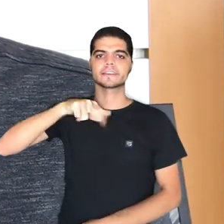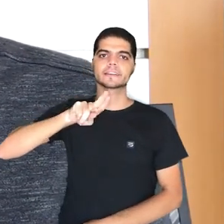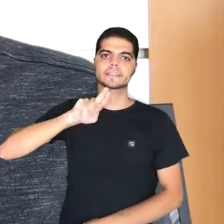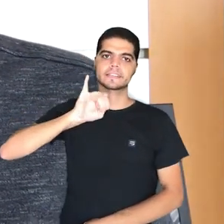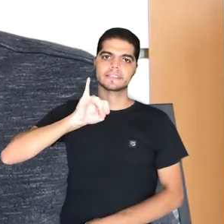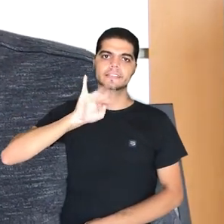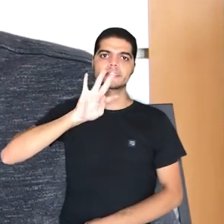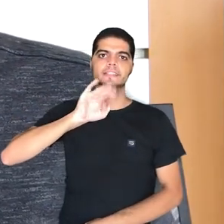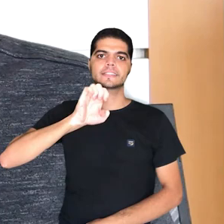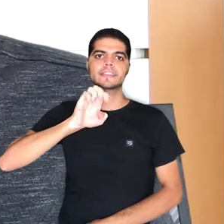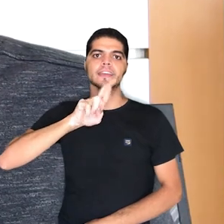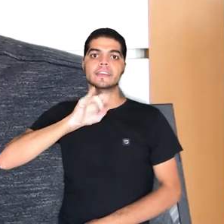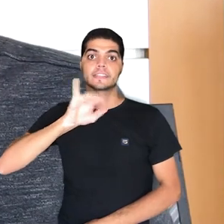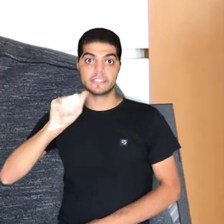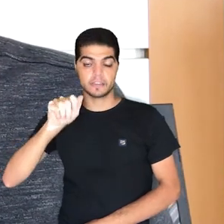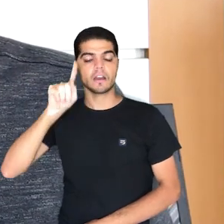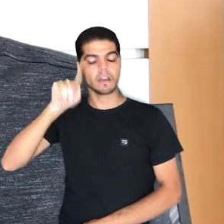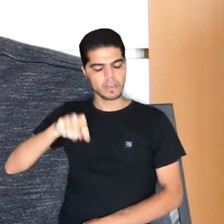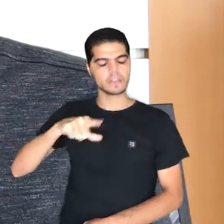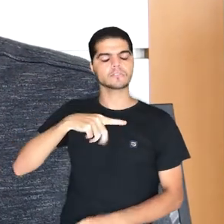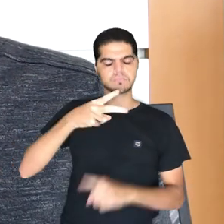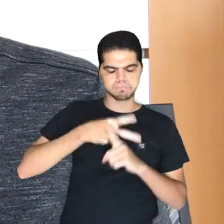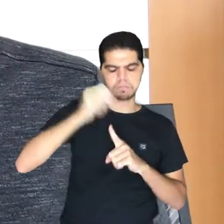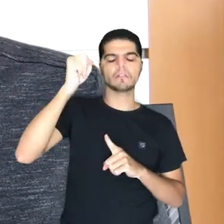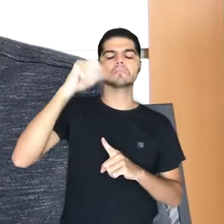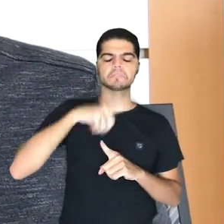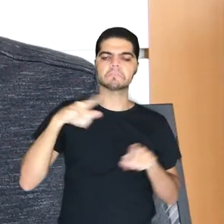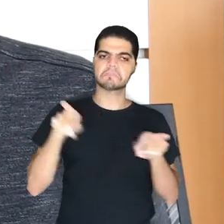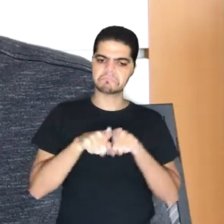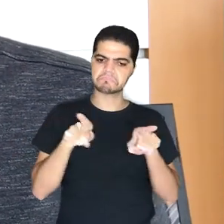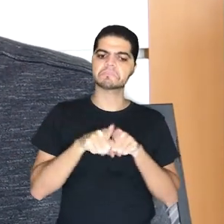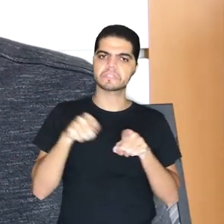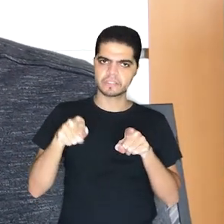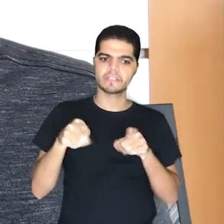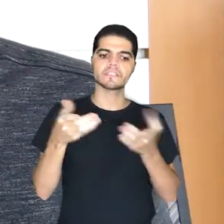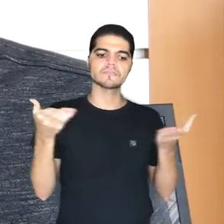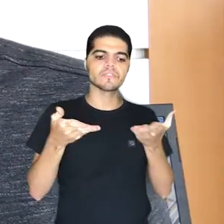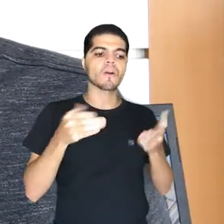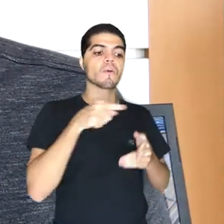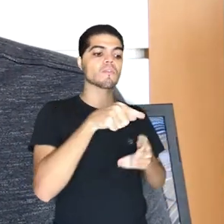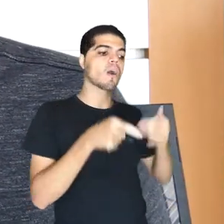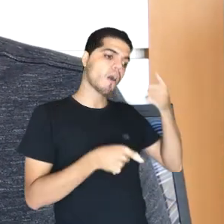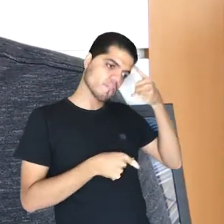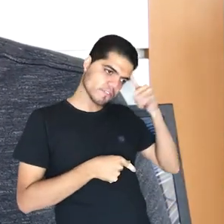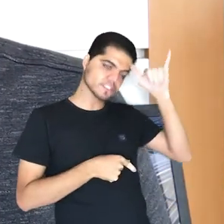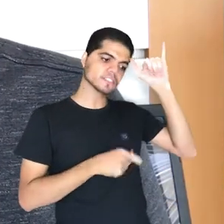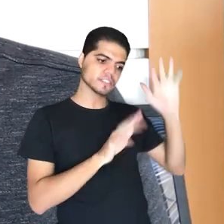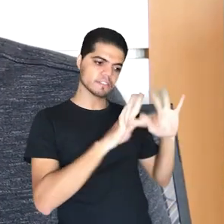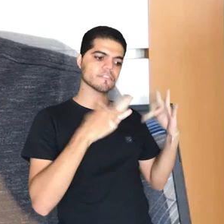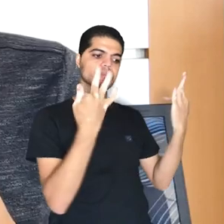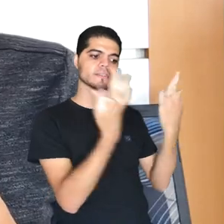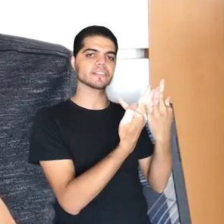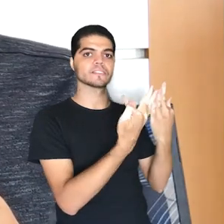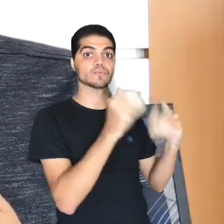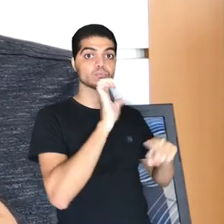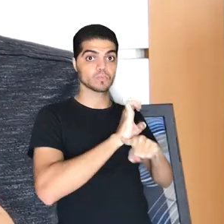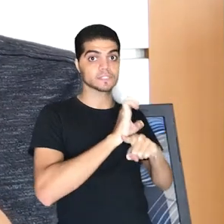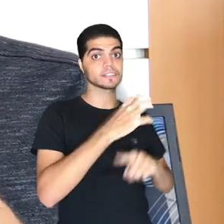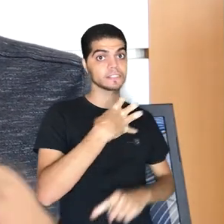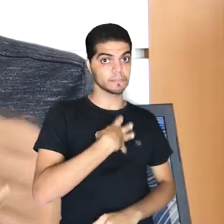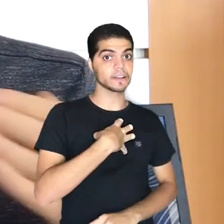da independência e que tinha um padrão de vida relativamente bom por ser filha de fazendeiros lá na Bahia.